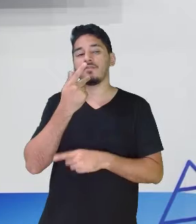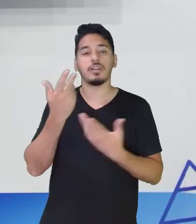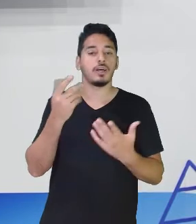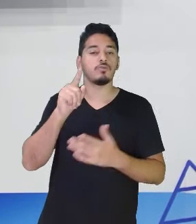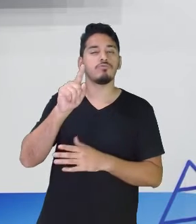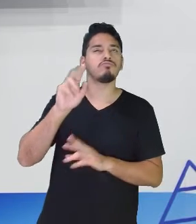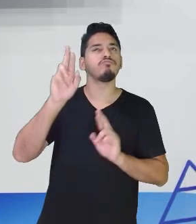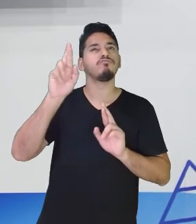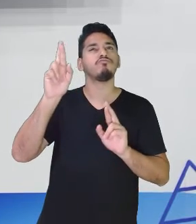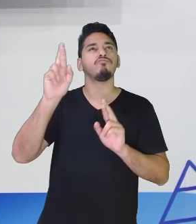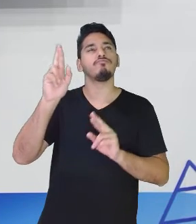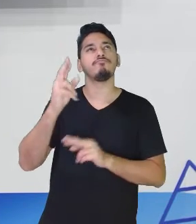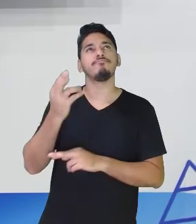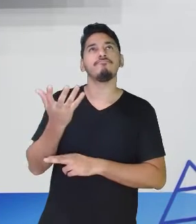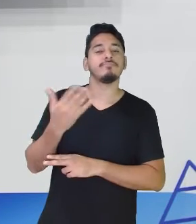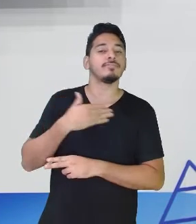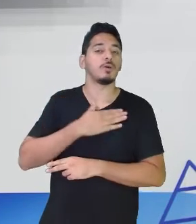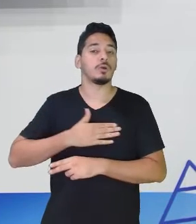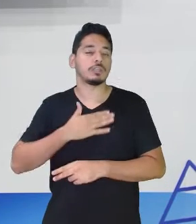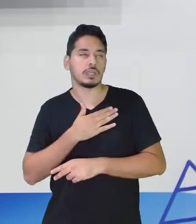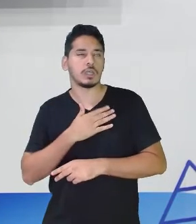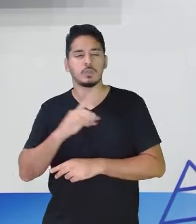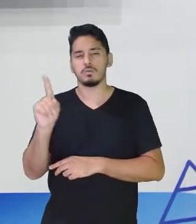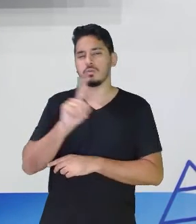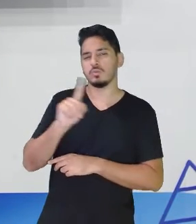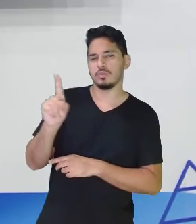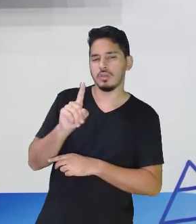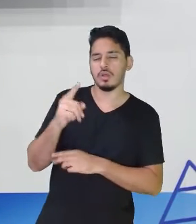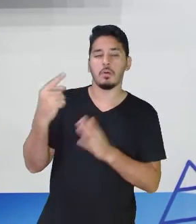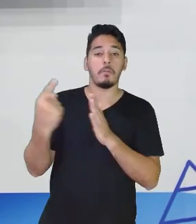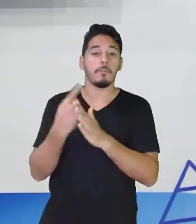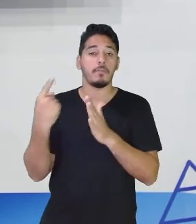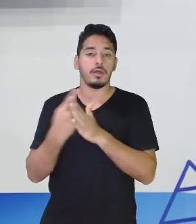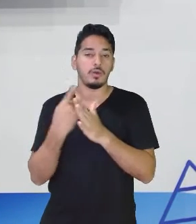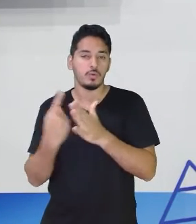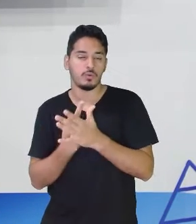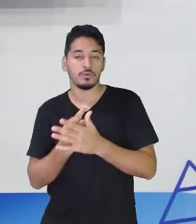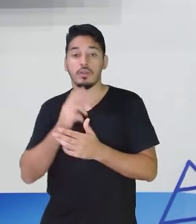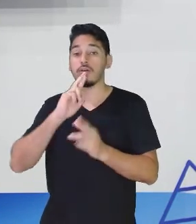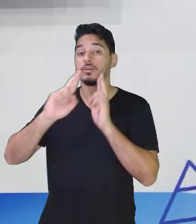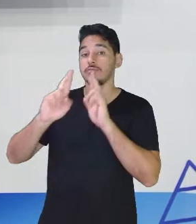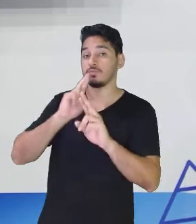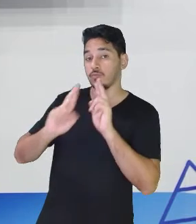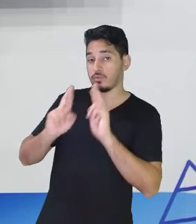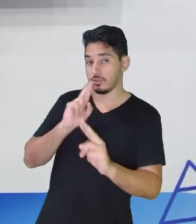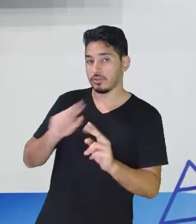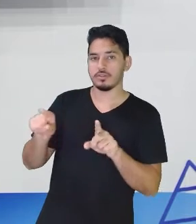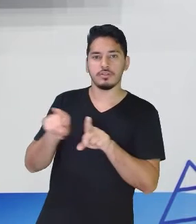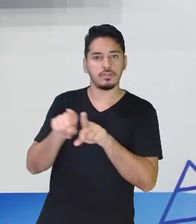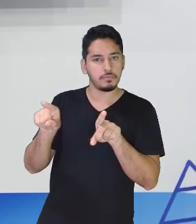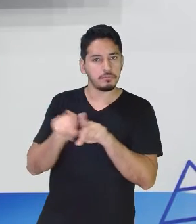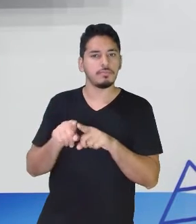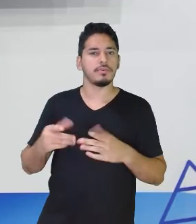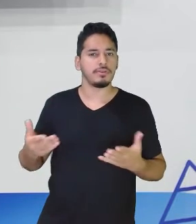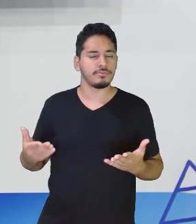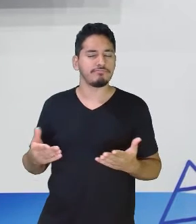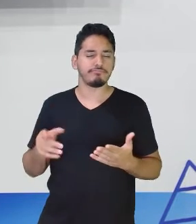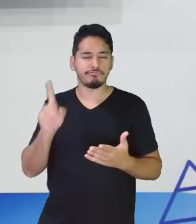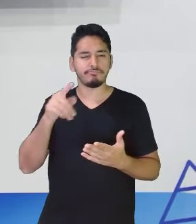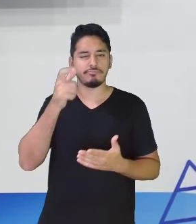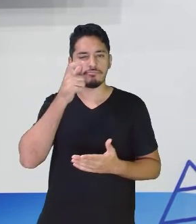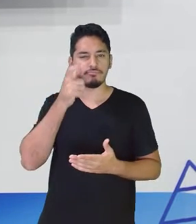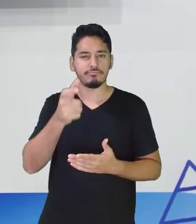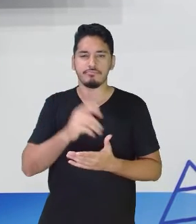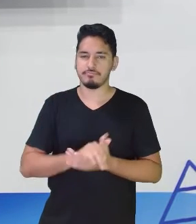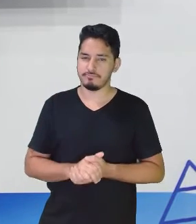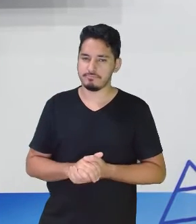expectativa que vocês estão tendo em relação a essas aulas, fazer perguntas, responder as perguntas que a gente faz. Então, é interessante.